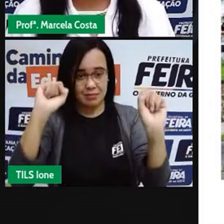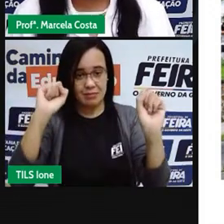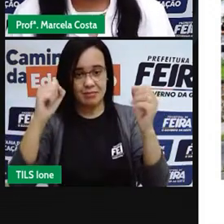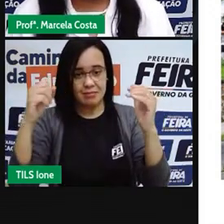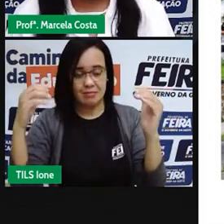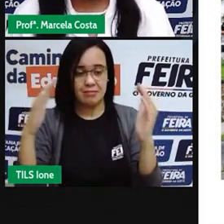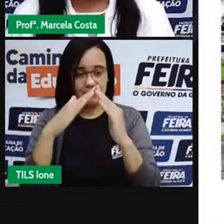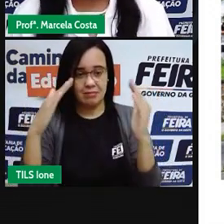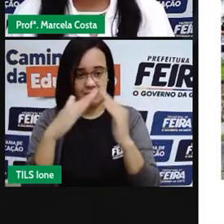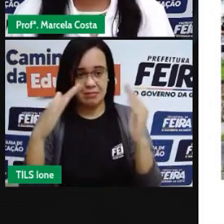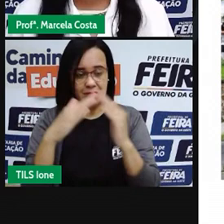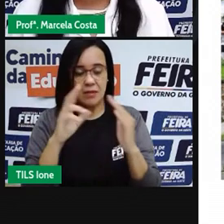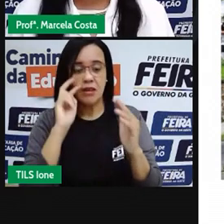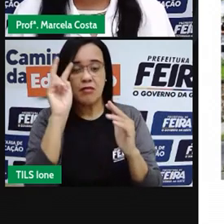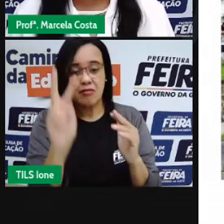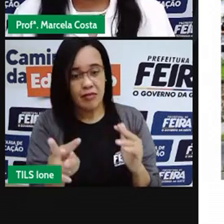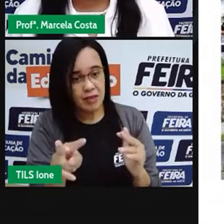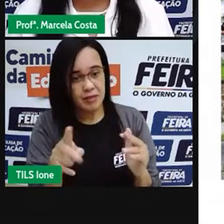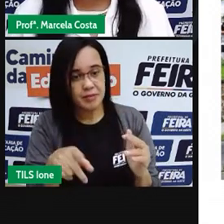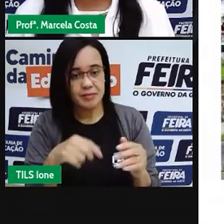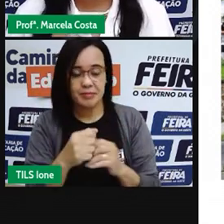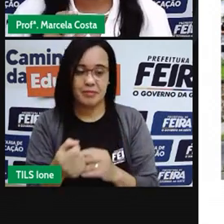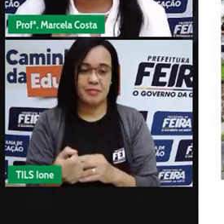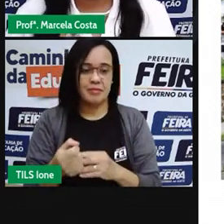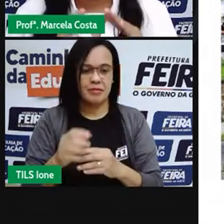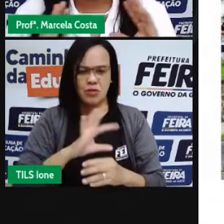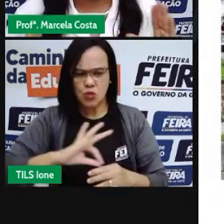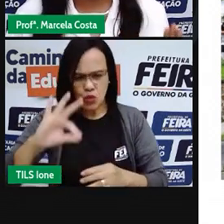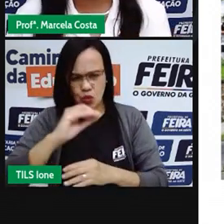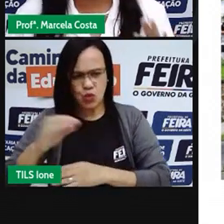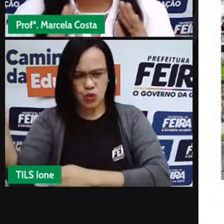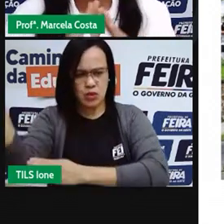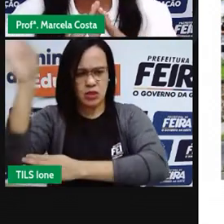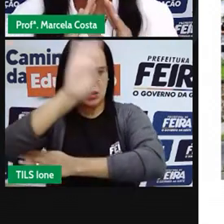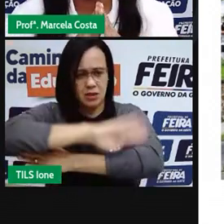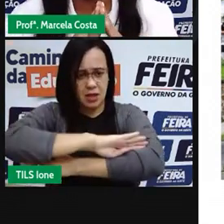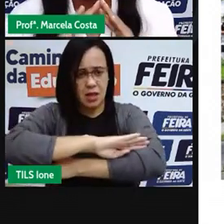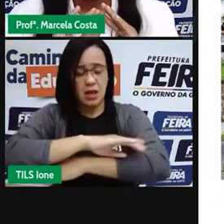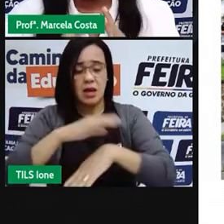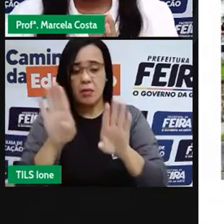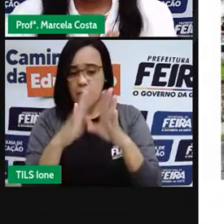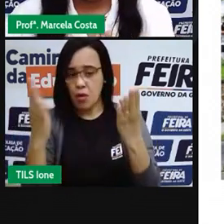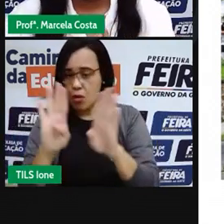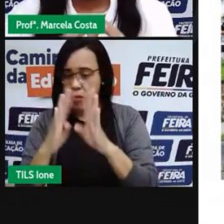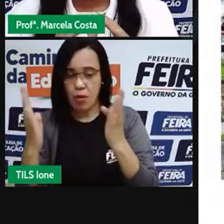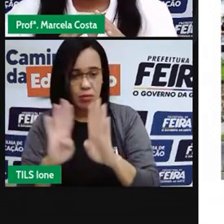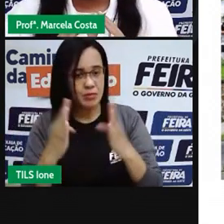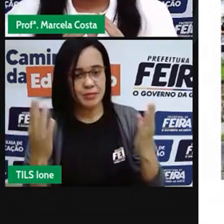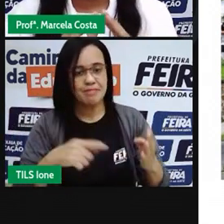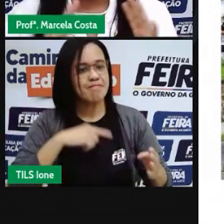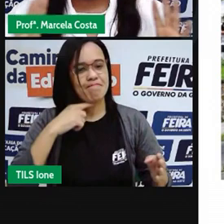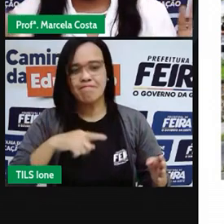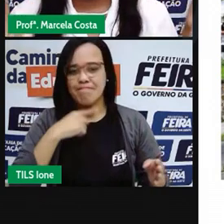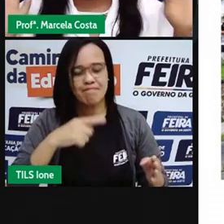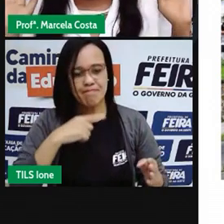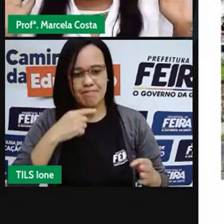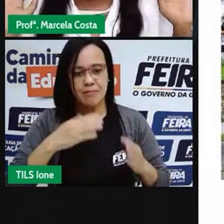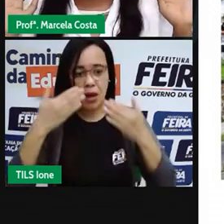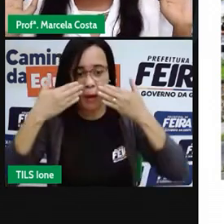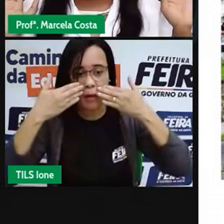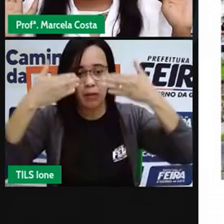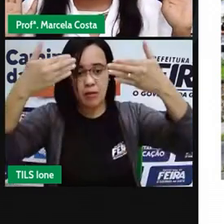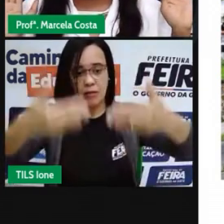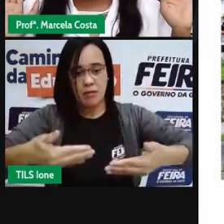ver todas as janelas nem todas as portas, porque a gente está com a imagem que mostra só a